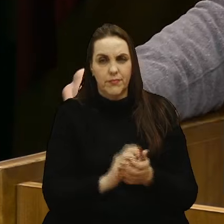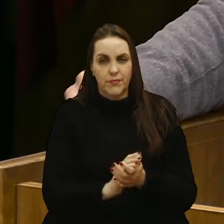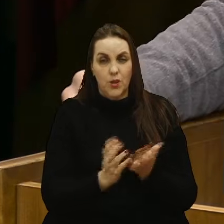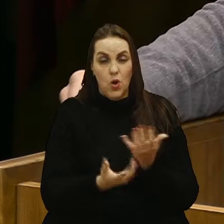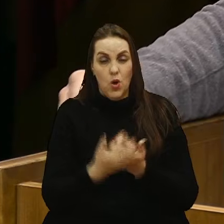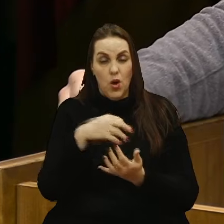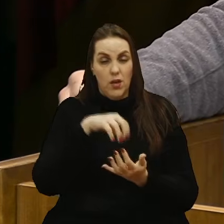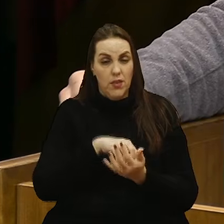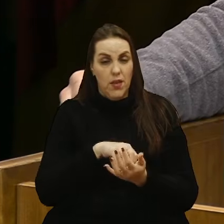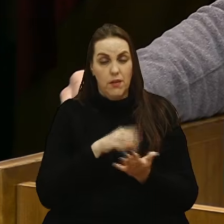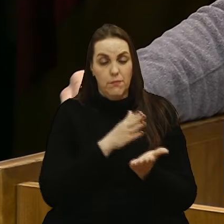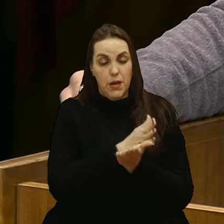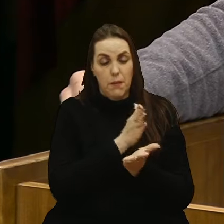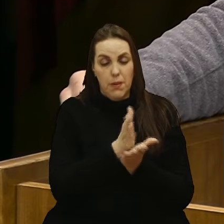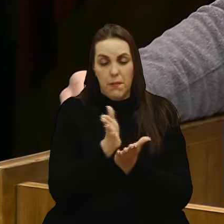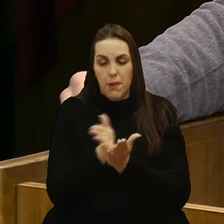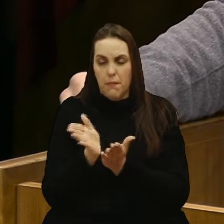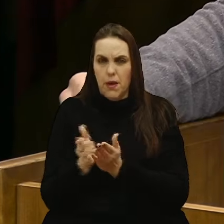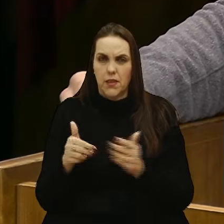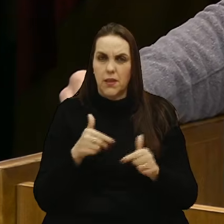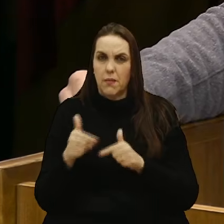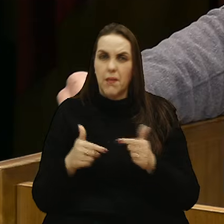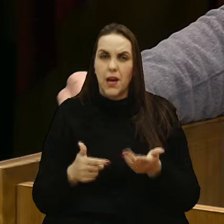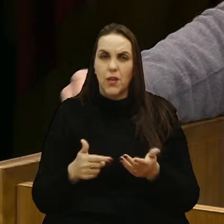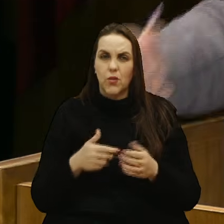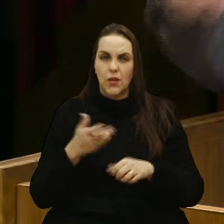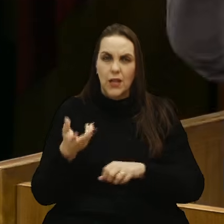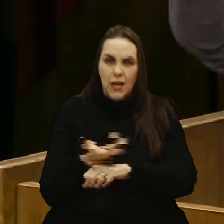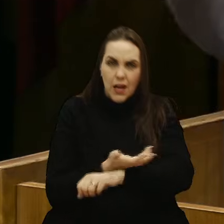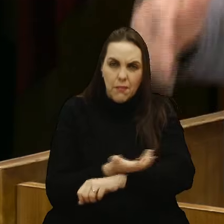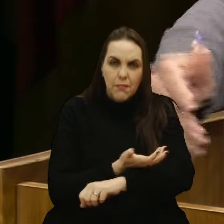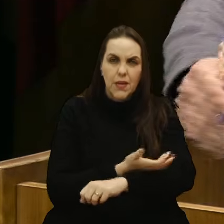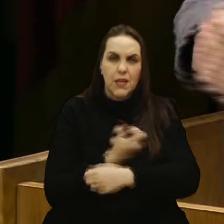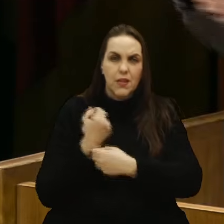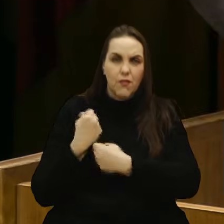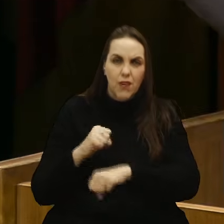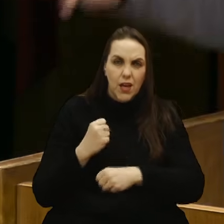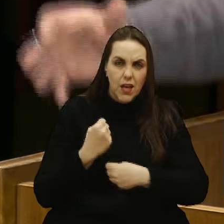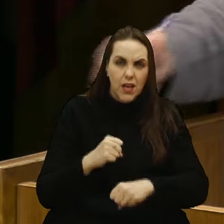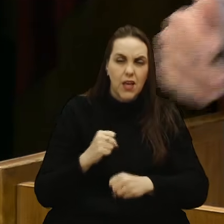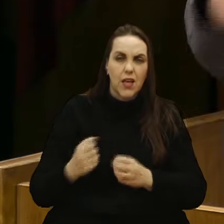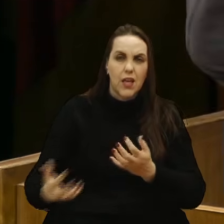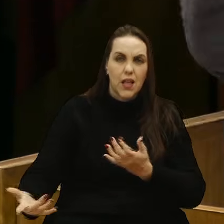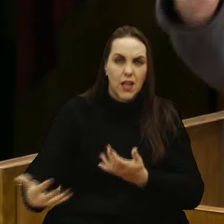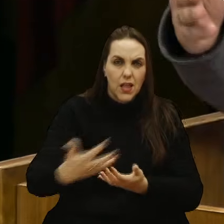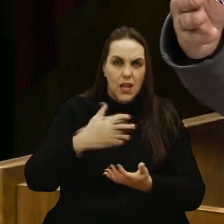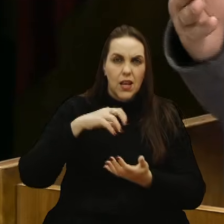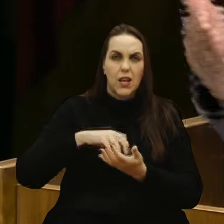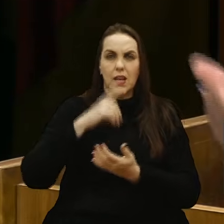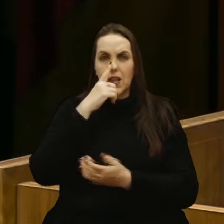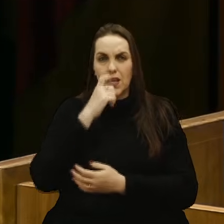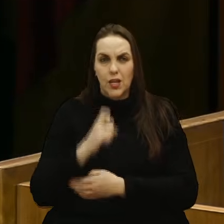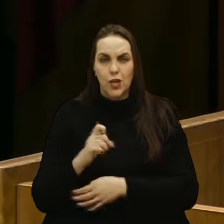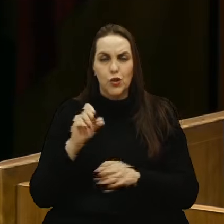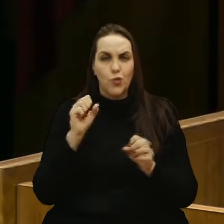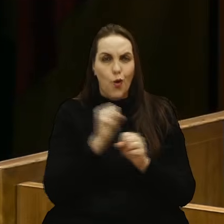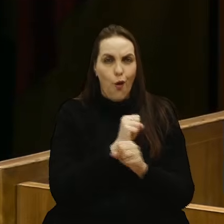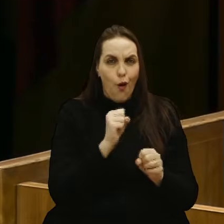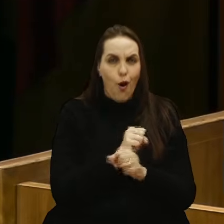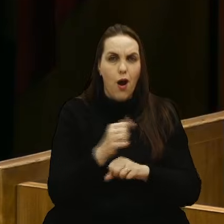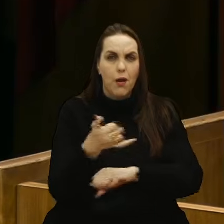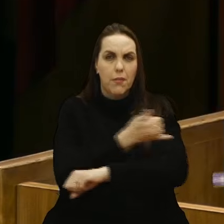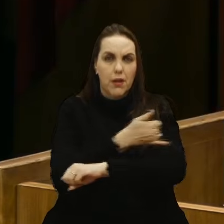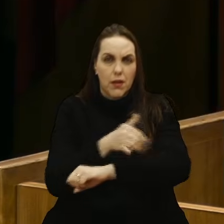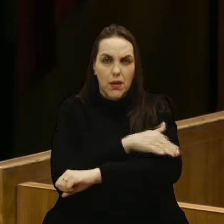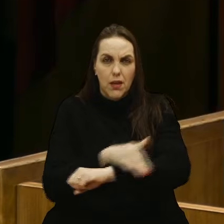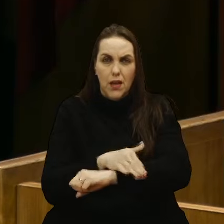opera em várias frentes, capina, varreção, coleta de lixo, obras em geral, pavimentação, a prefeitura